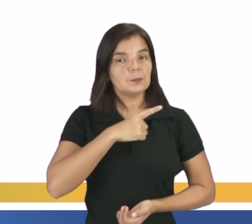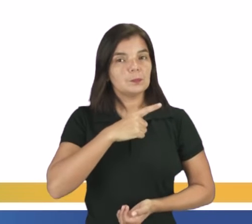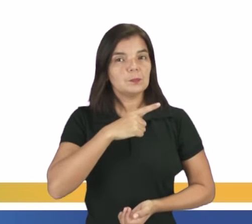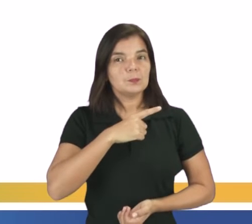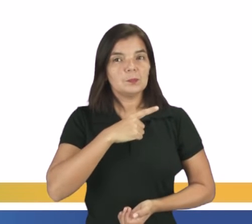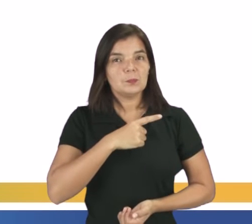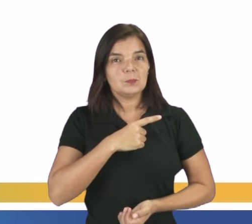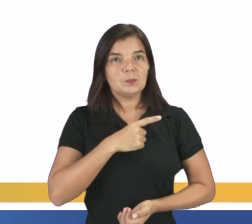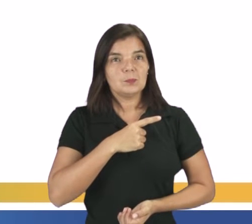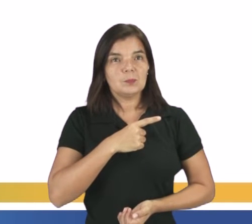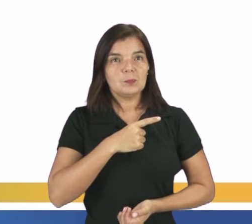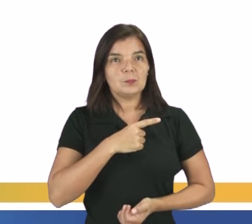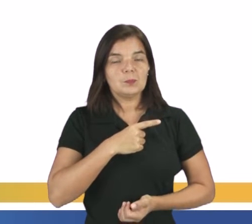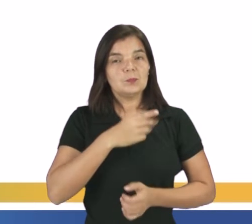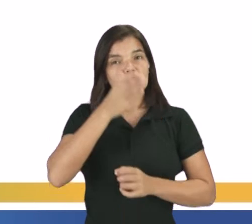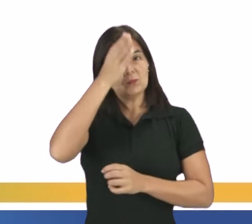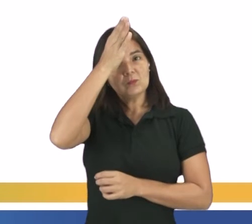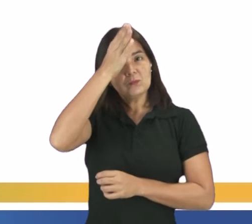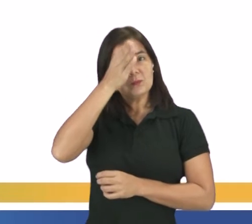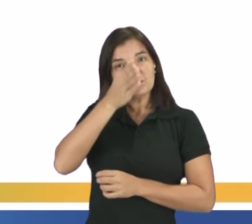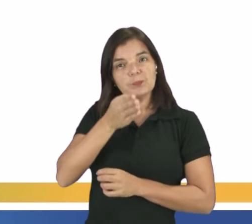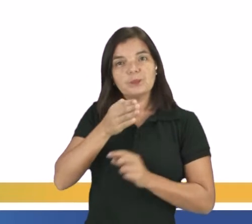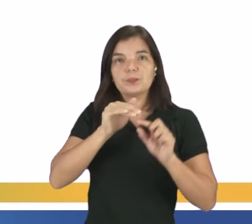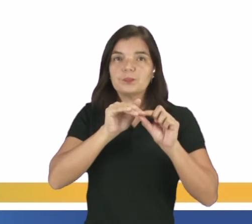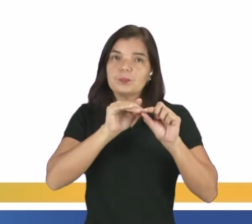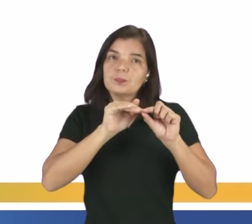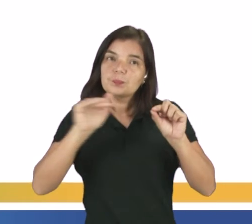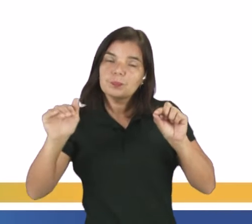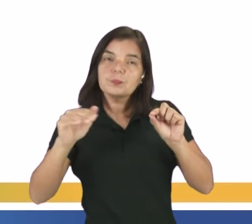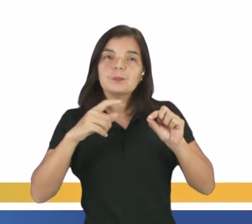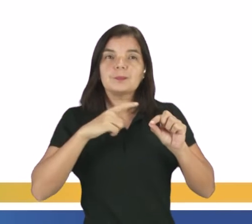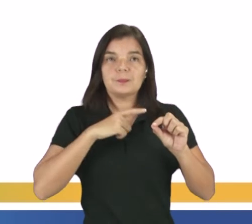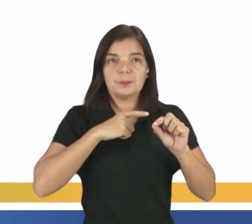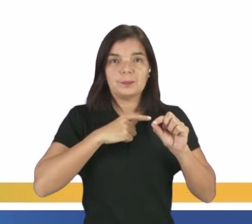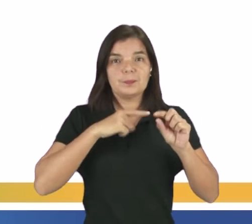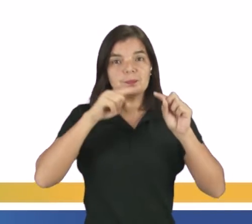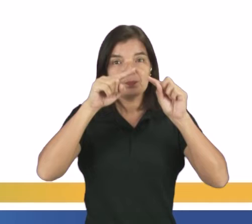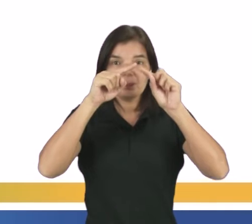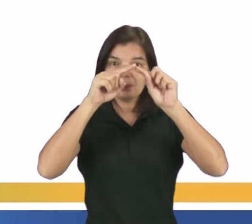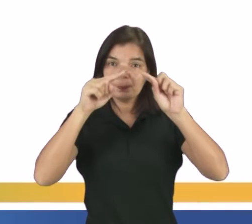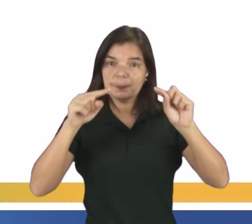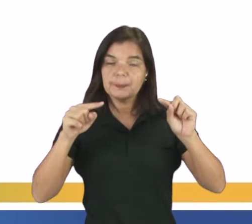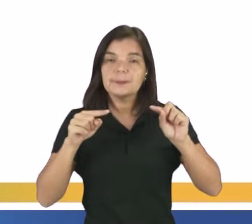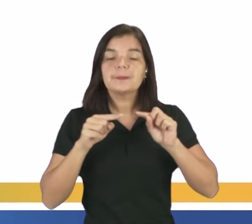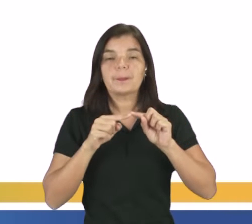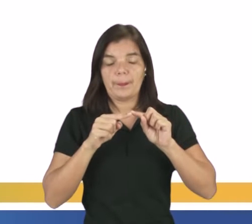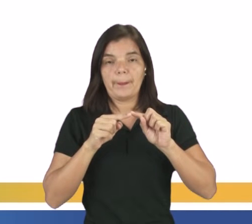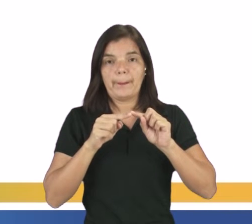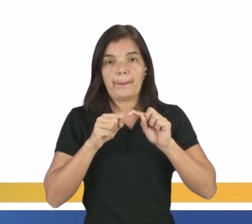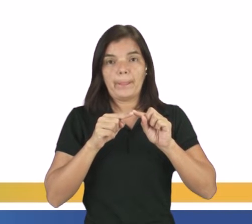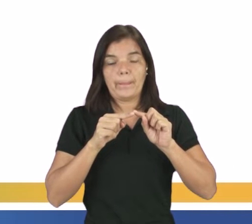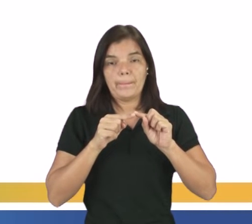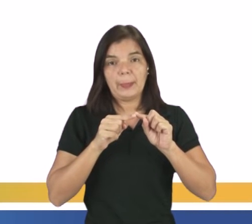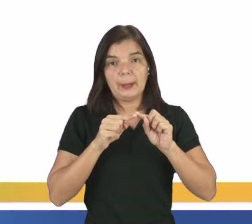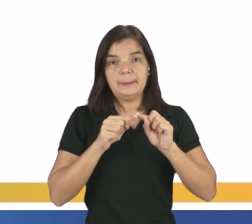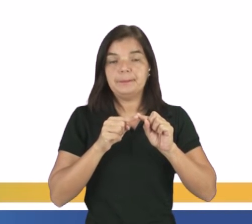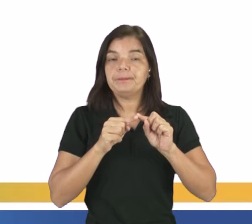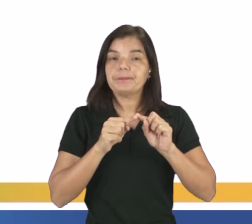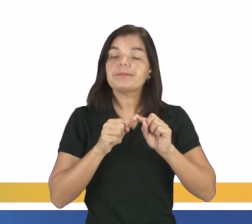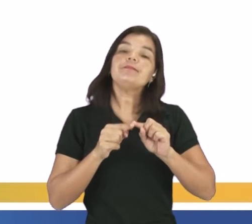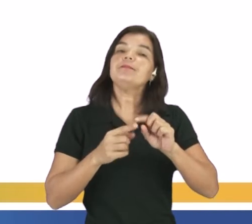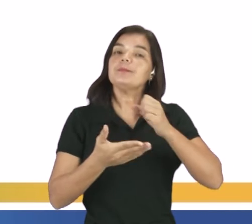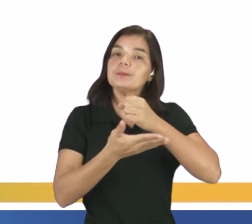tenho, pegando da reta do gráfico para o eixo x, nós temos um triângulo. A área de um triângulo é base vezes